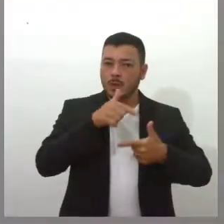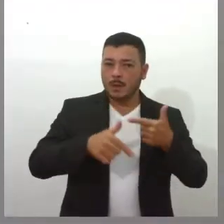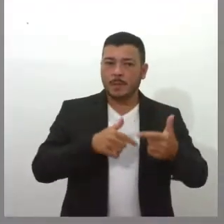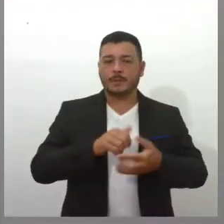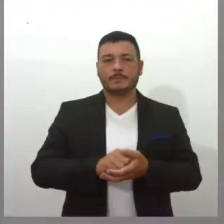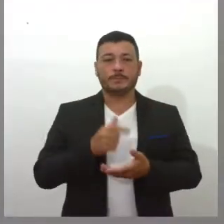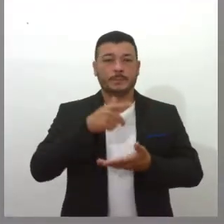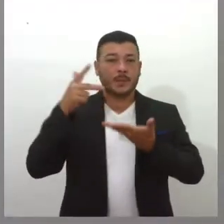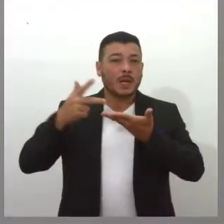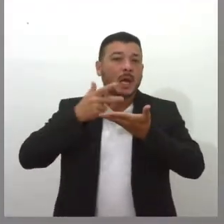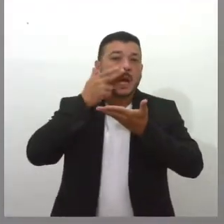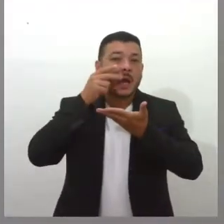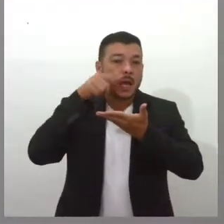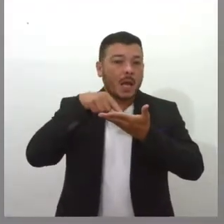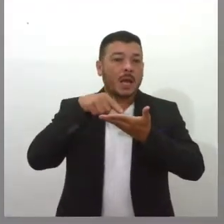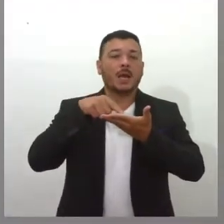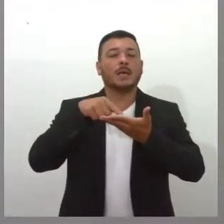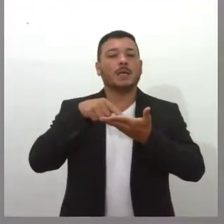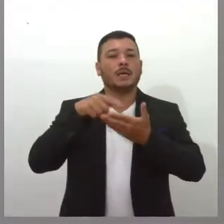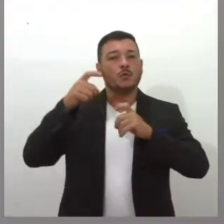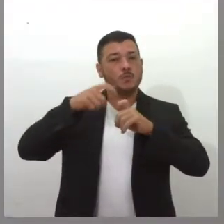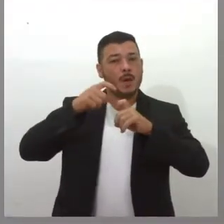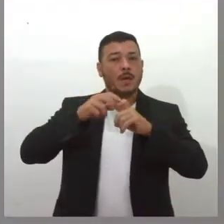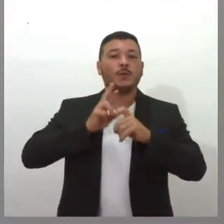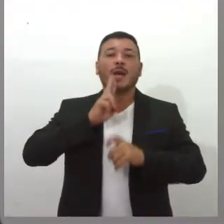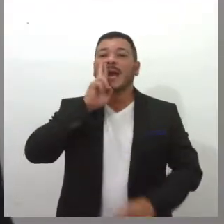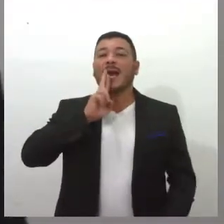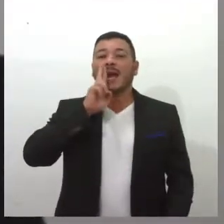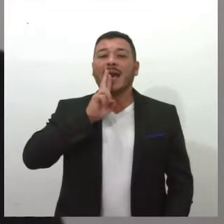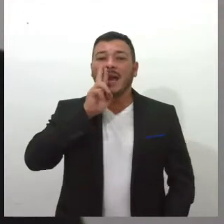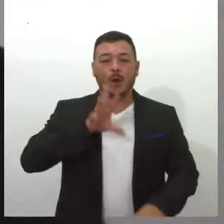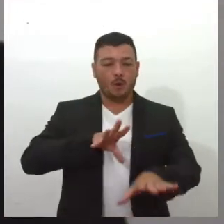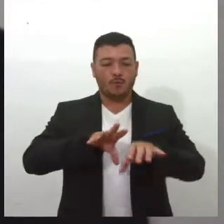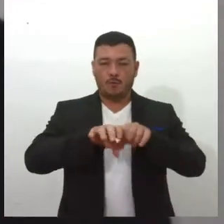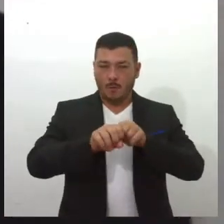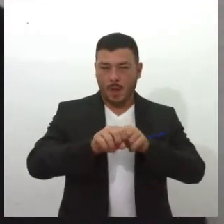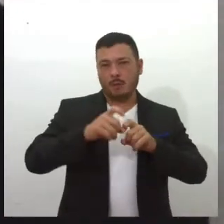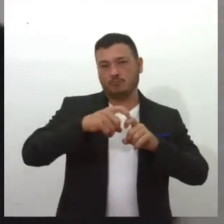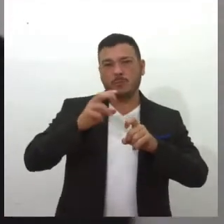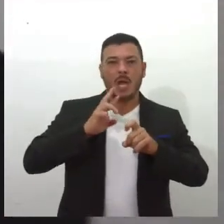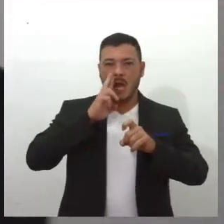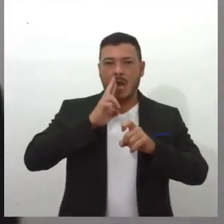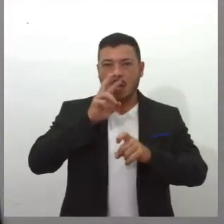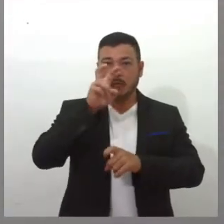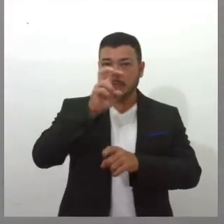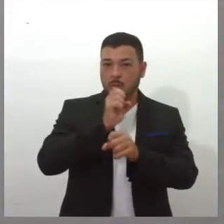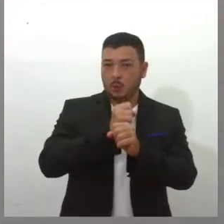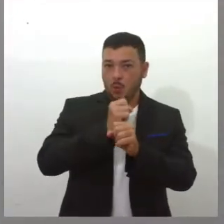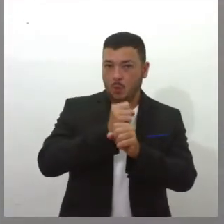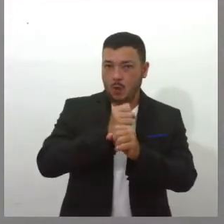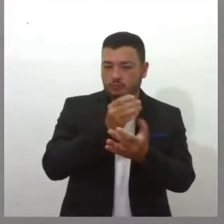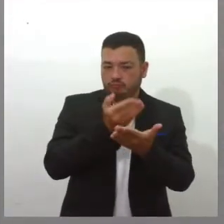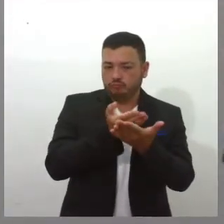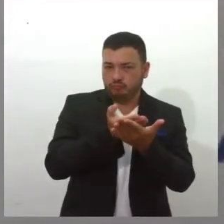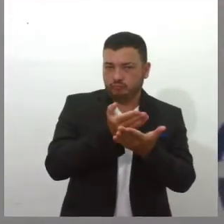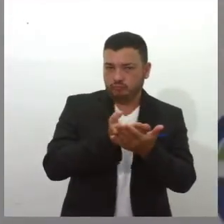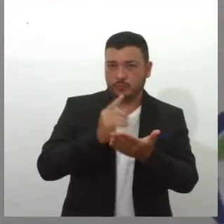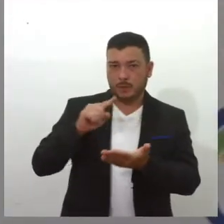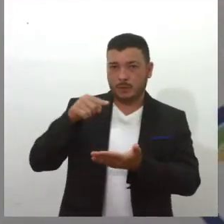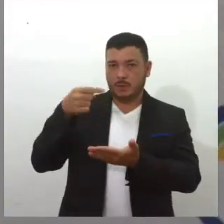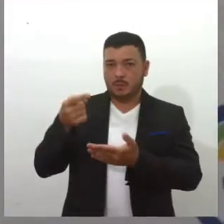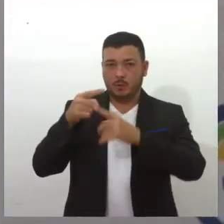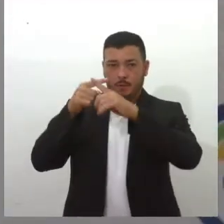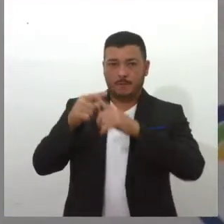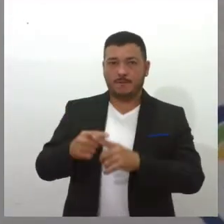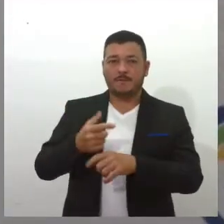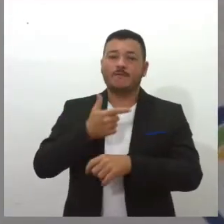cirurgião bucomaxilo, na verdade, é um dentista formado em odontologia, 5 anos de faculdade. Depois ele disputa